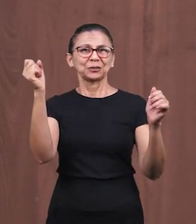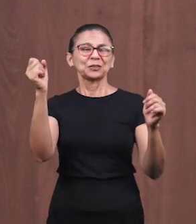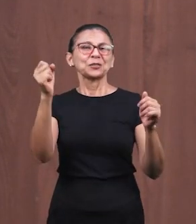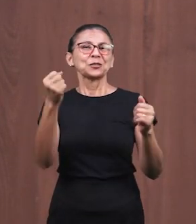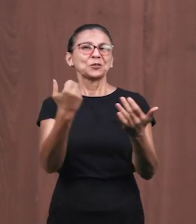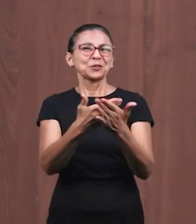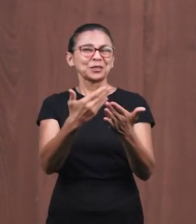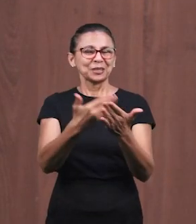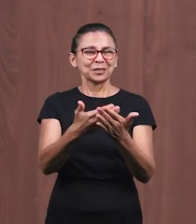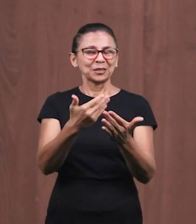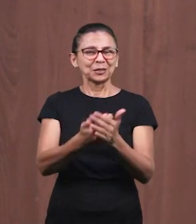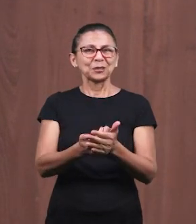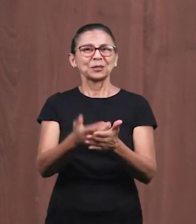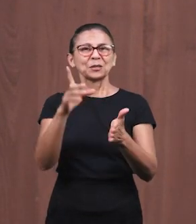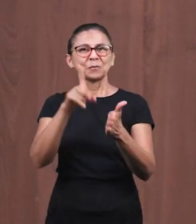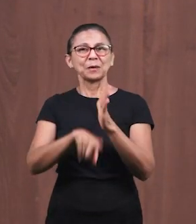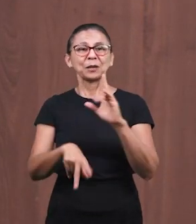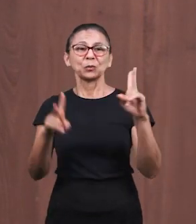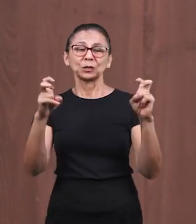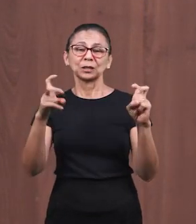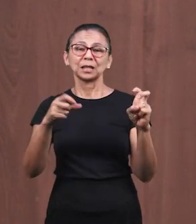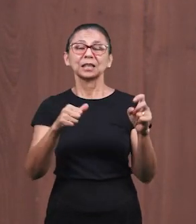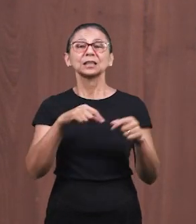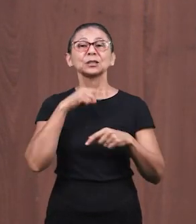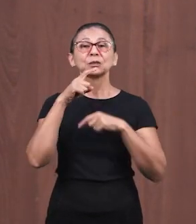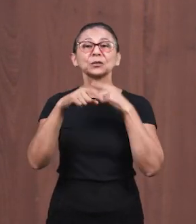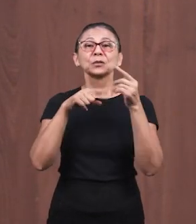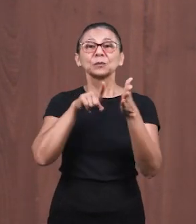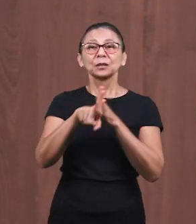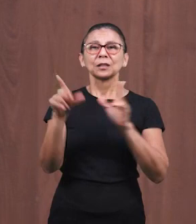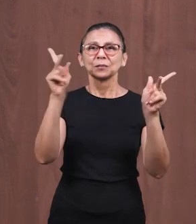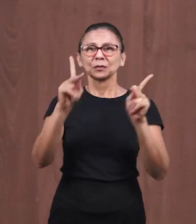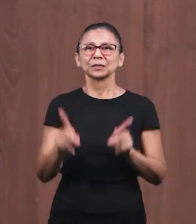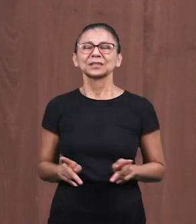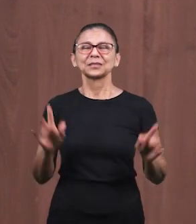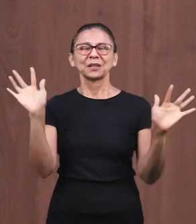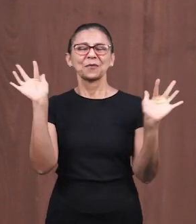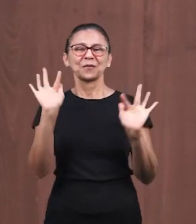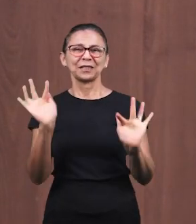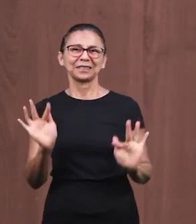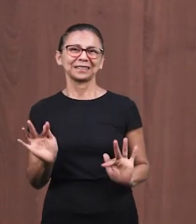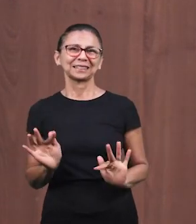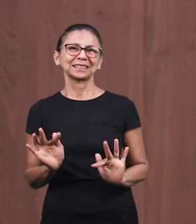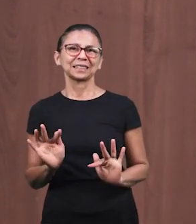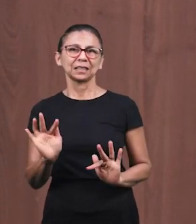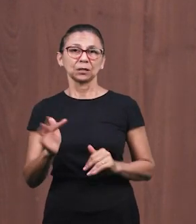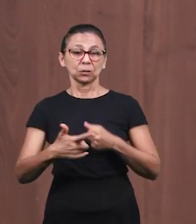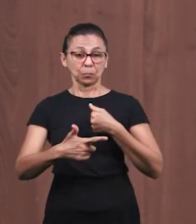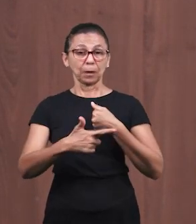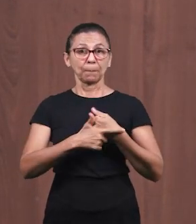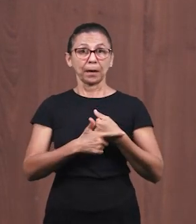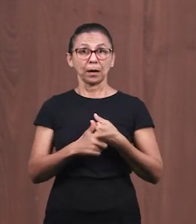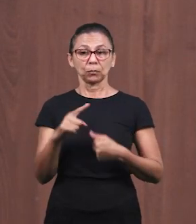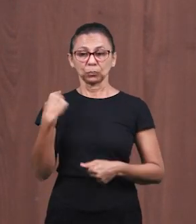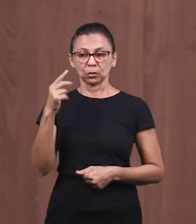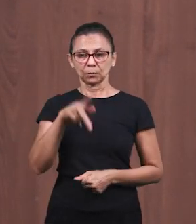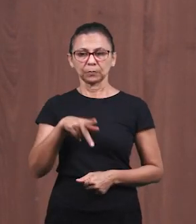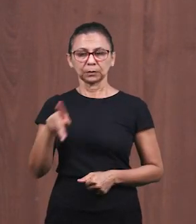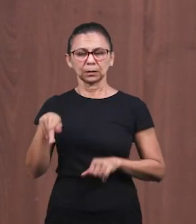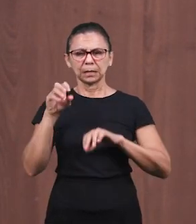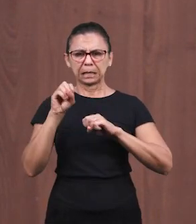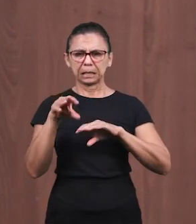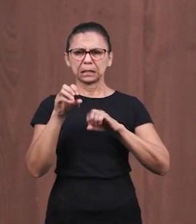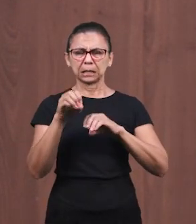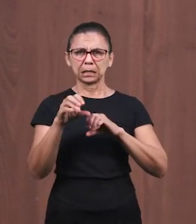faz perguntas sobre os temas, que tira dúvidas e se apropria dos conteúdos. O nosso papel enquanto